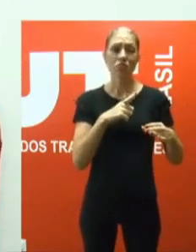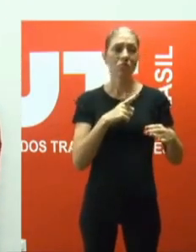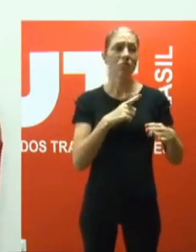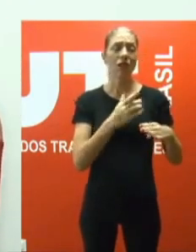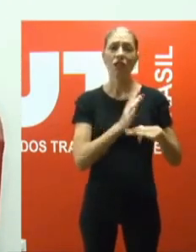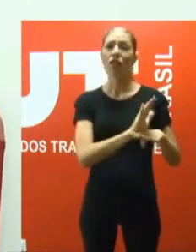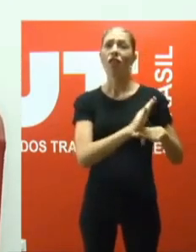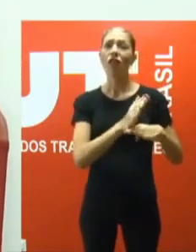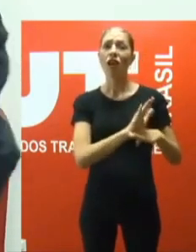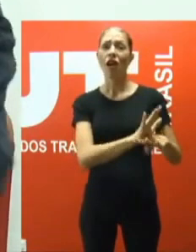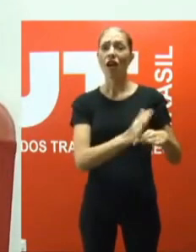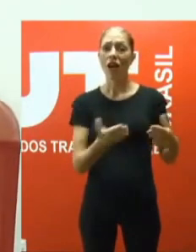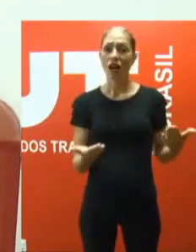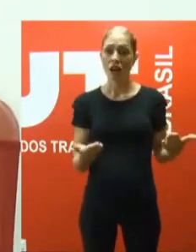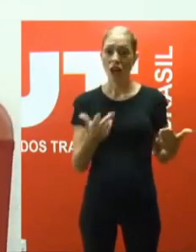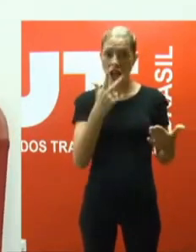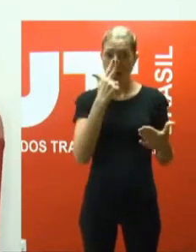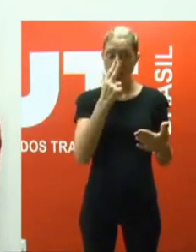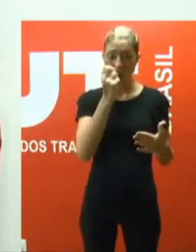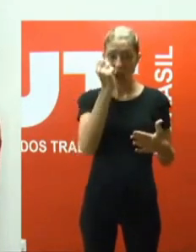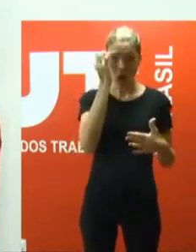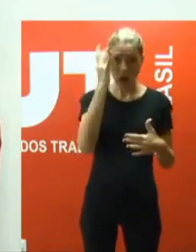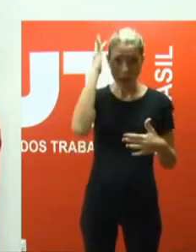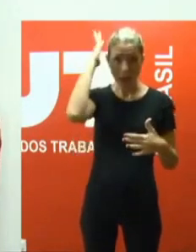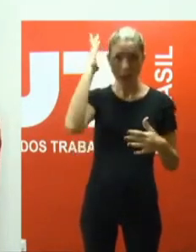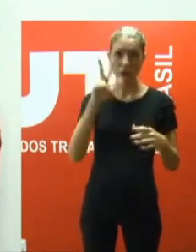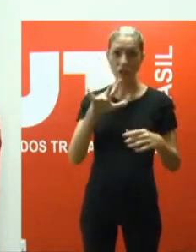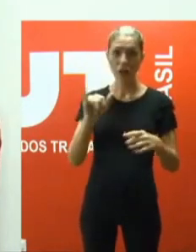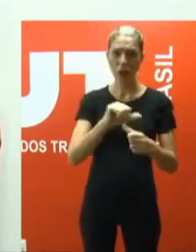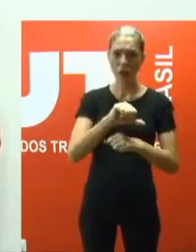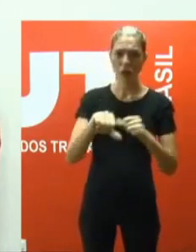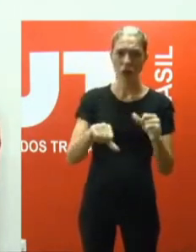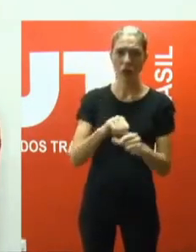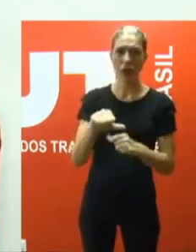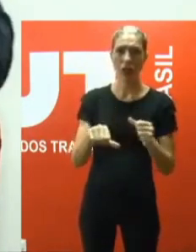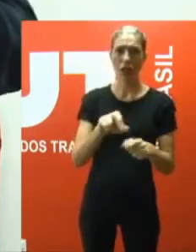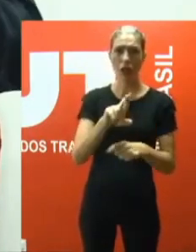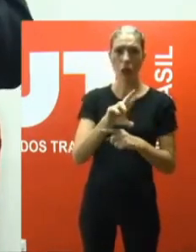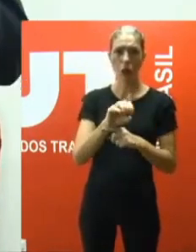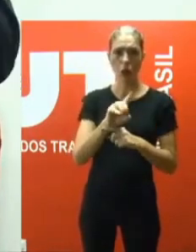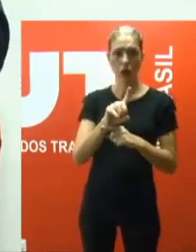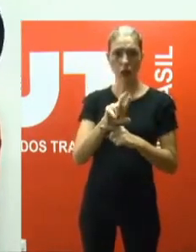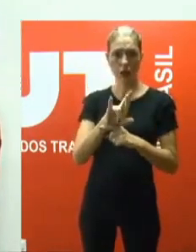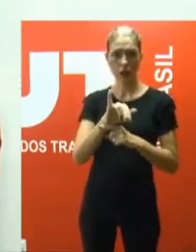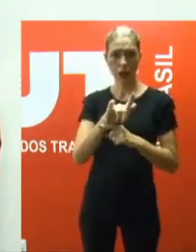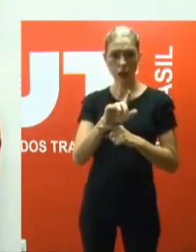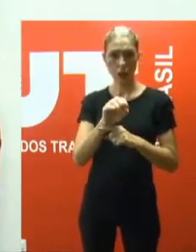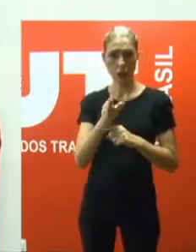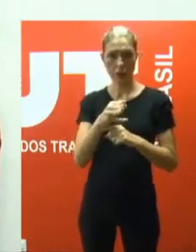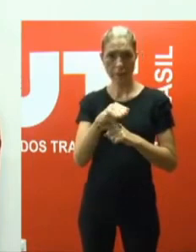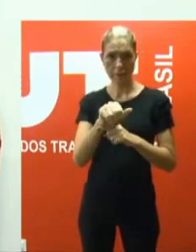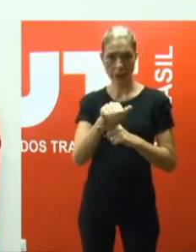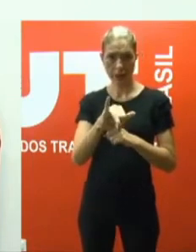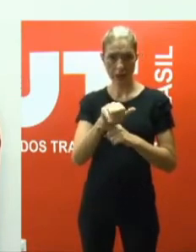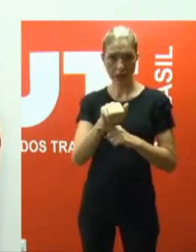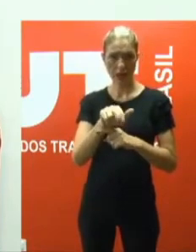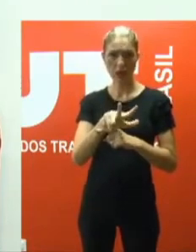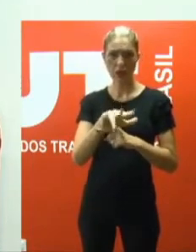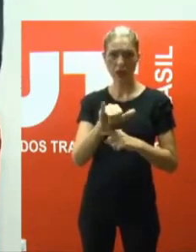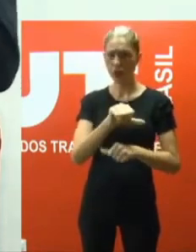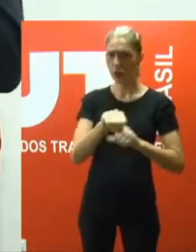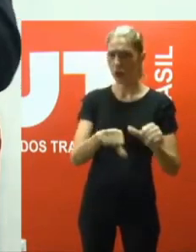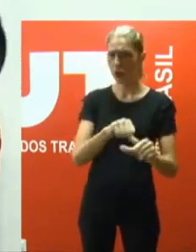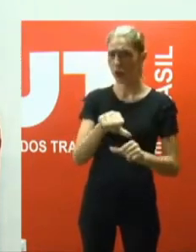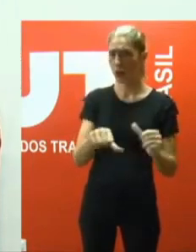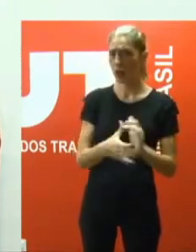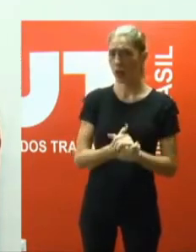Gente do nosso meio achando que o Temer ia mudar. Que o Rodrigo Maia ia mudar. Ou seja, acabaram. O